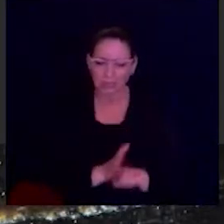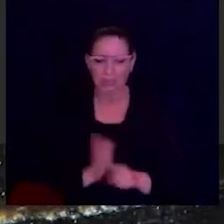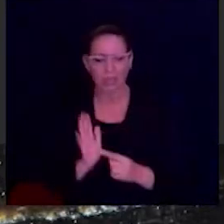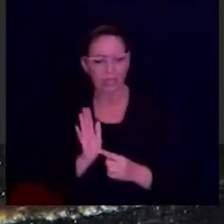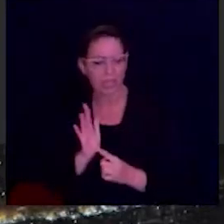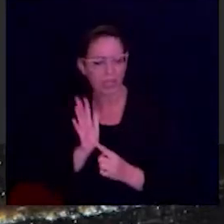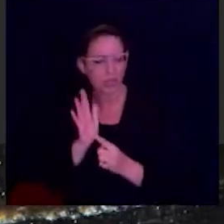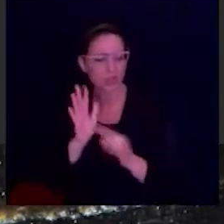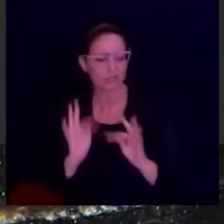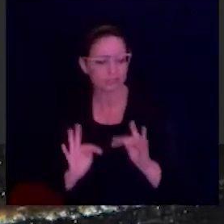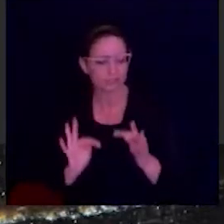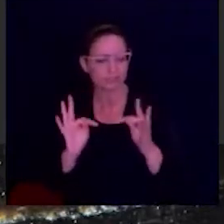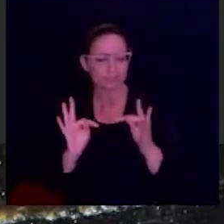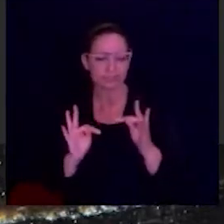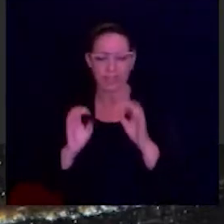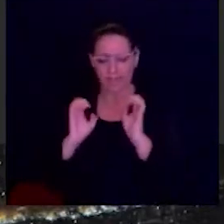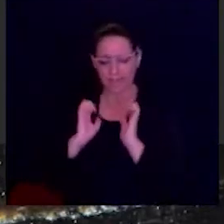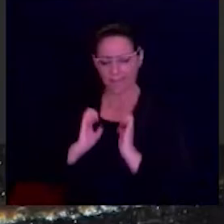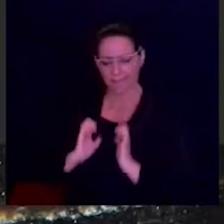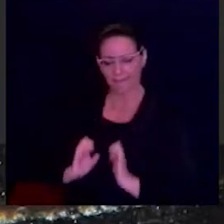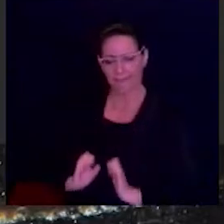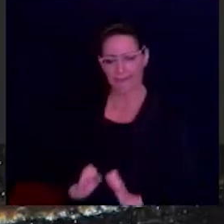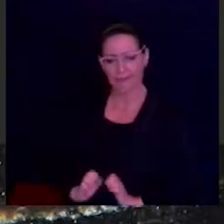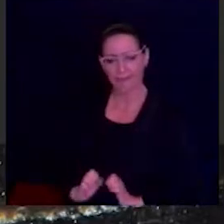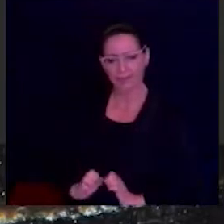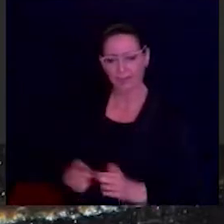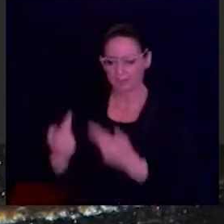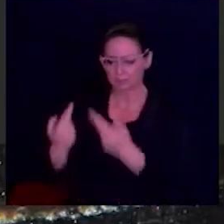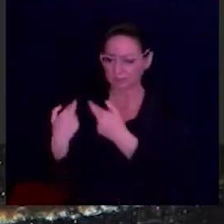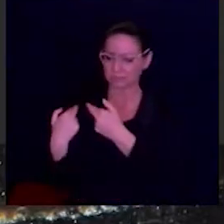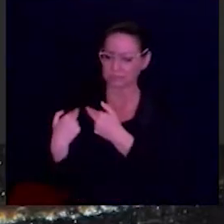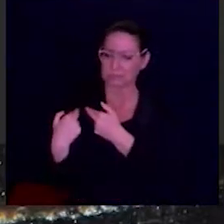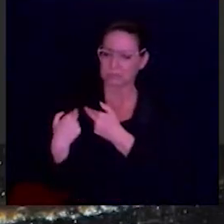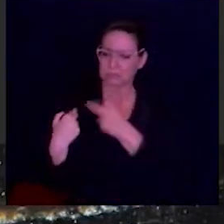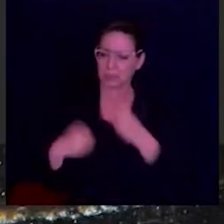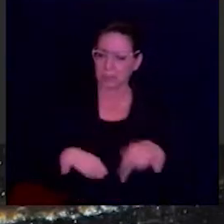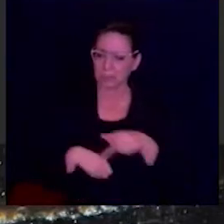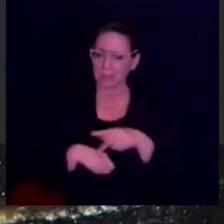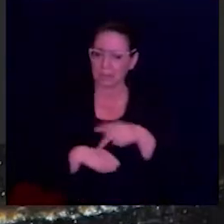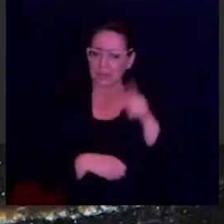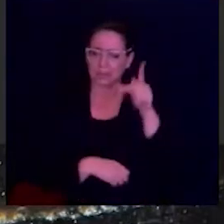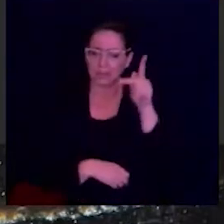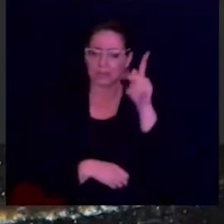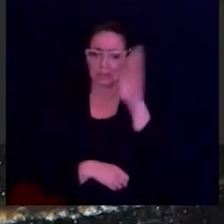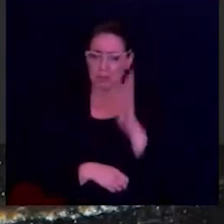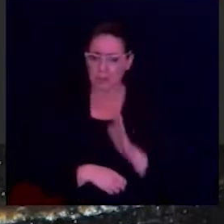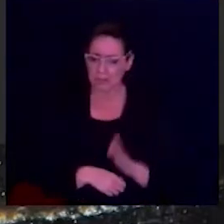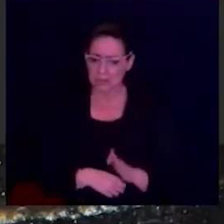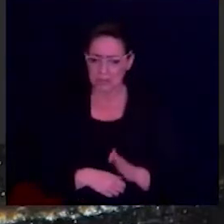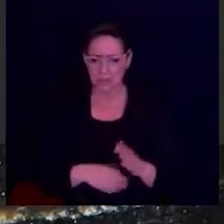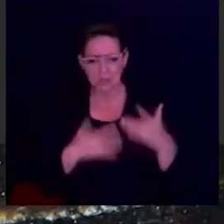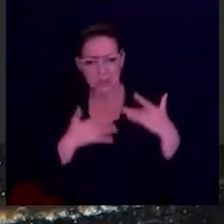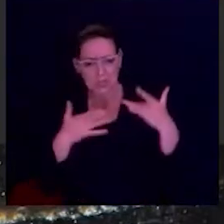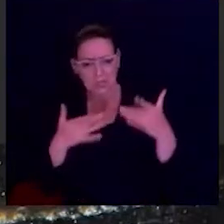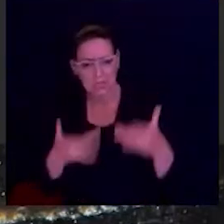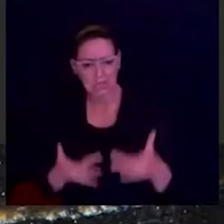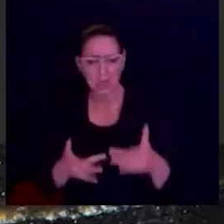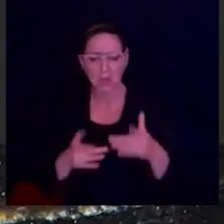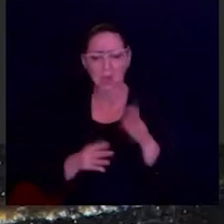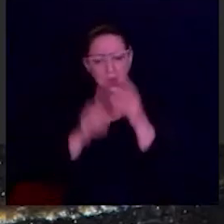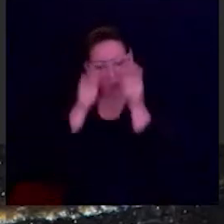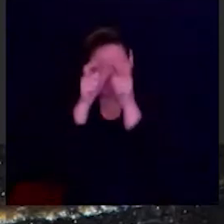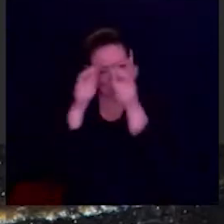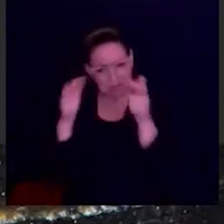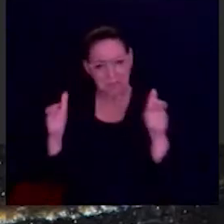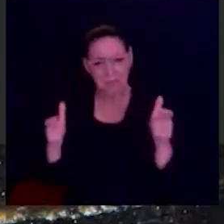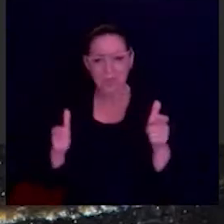postulados da ética profissional, cumprir meu dever para com a pátria, colocando todo o meu conhecimento técnico, científico para o desenvolvimento e